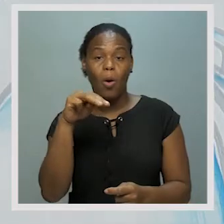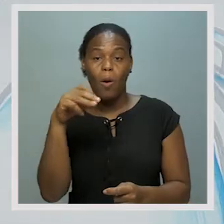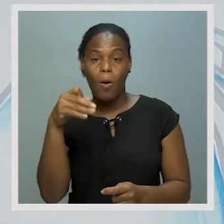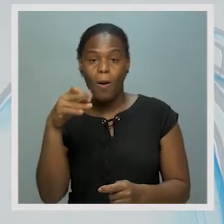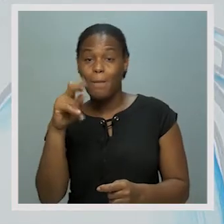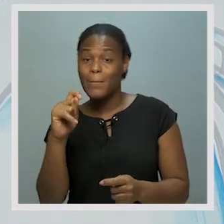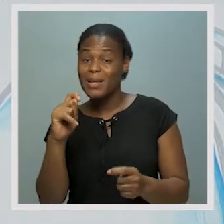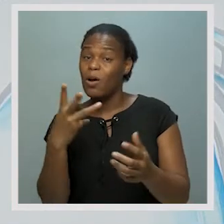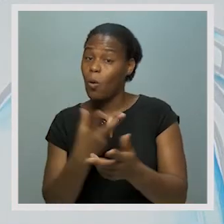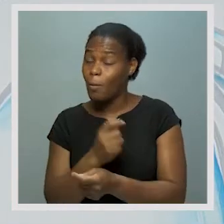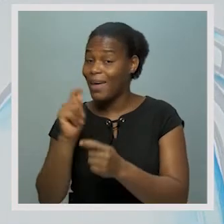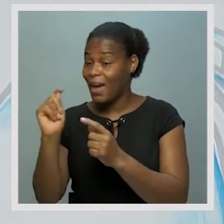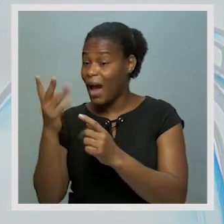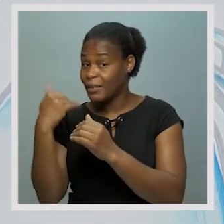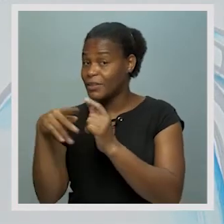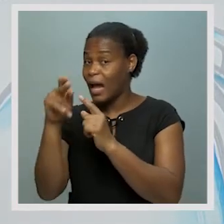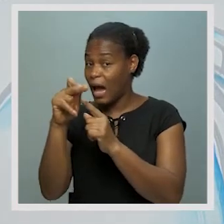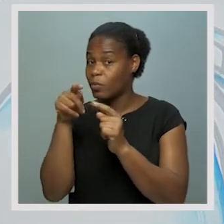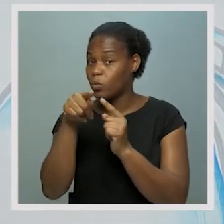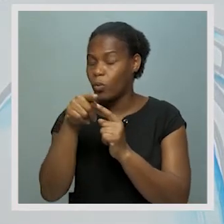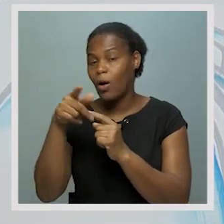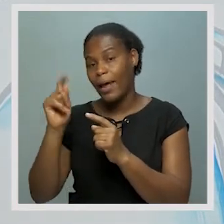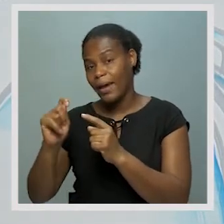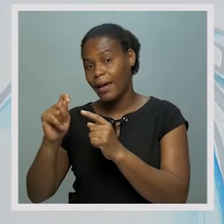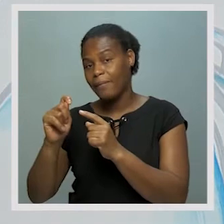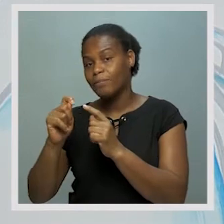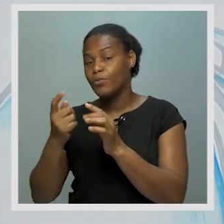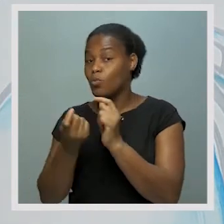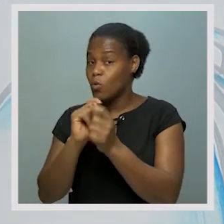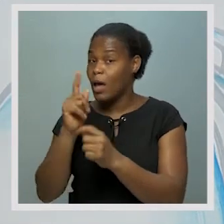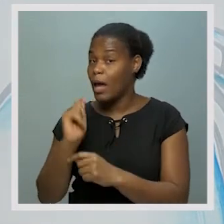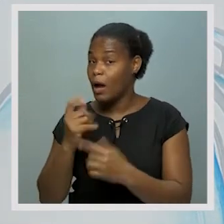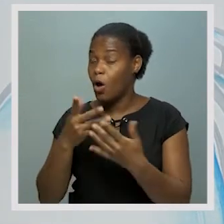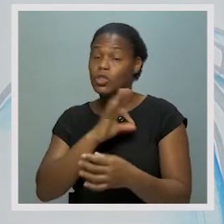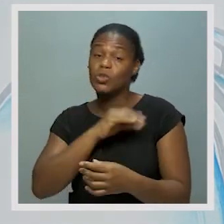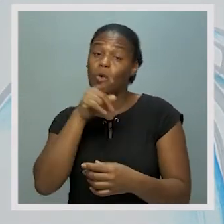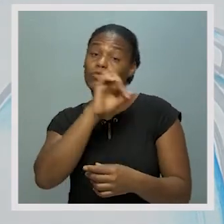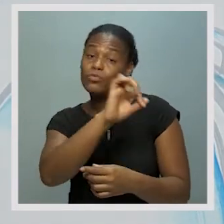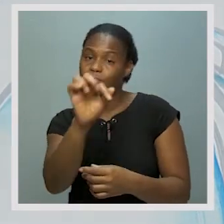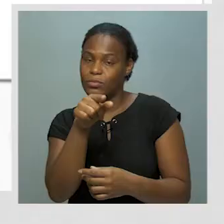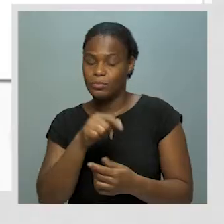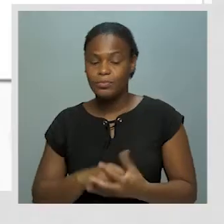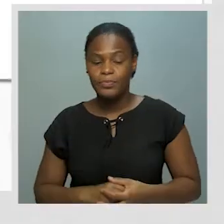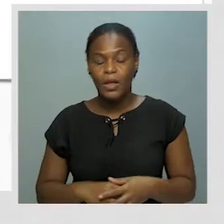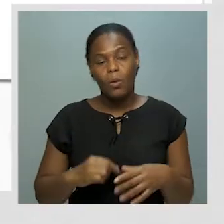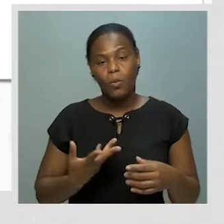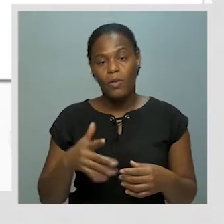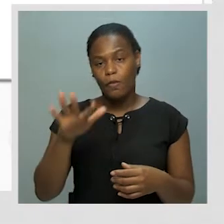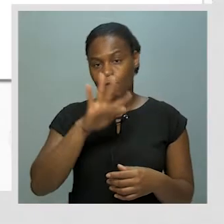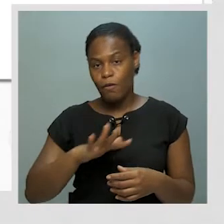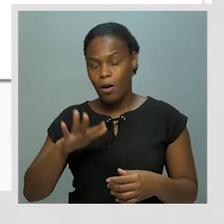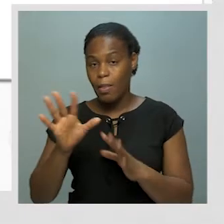compre e, portanto, isso é aplicável a um senhor ou a um você,